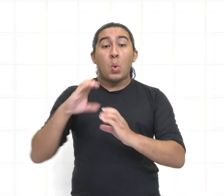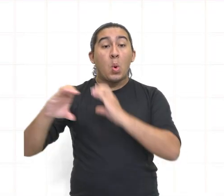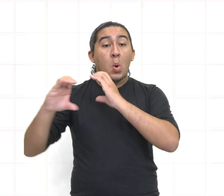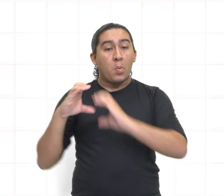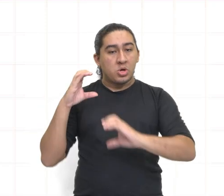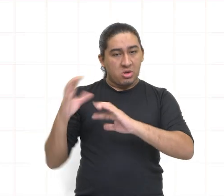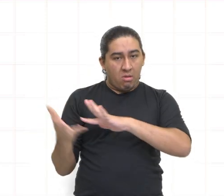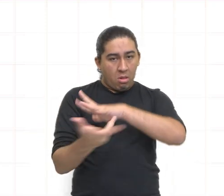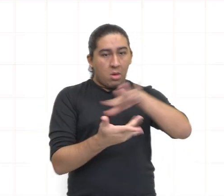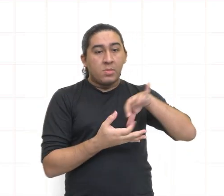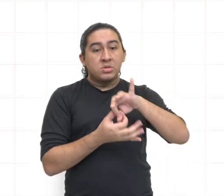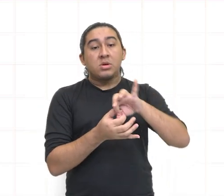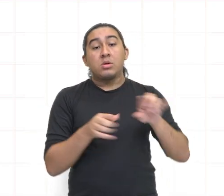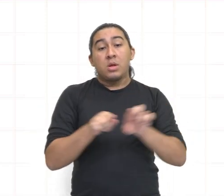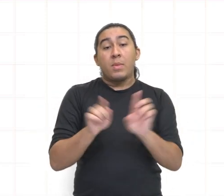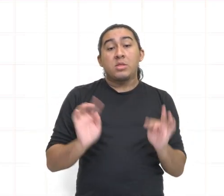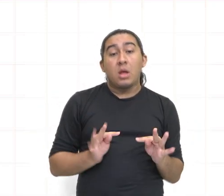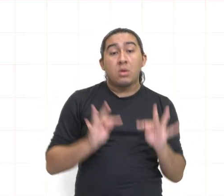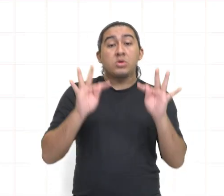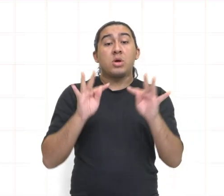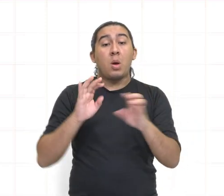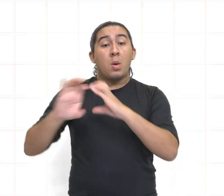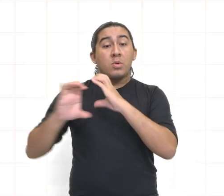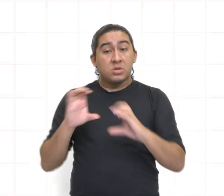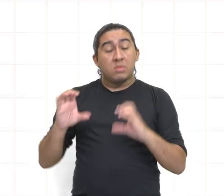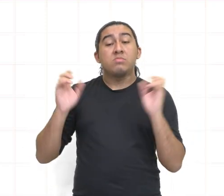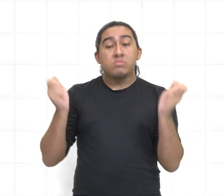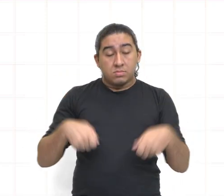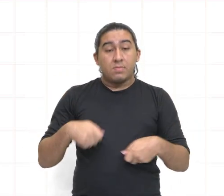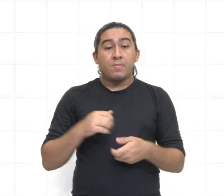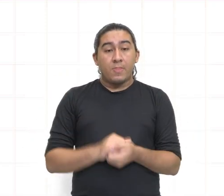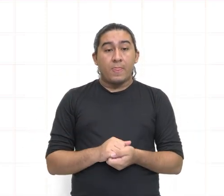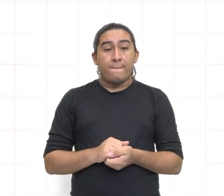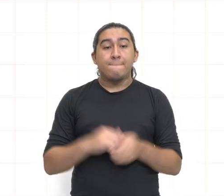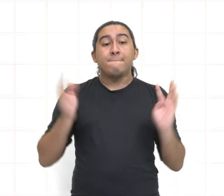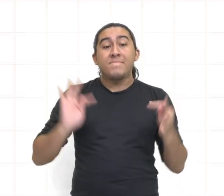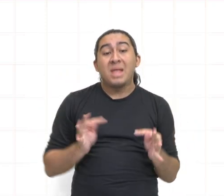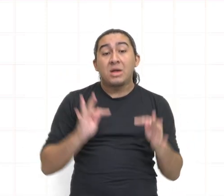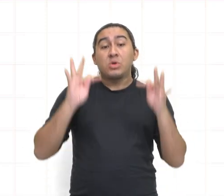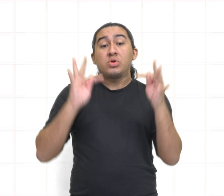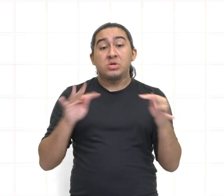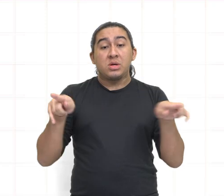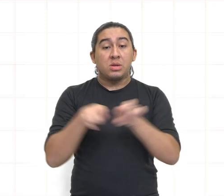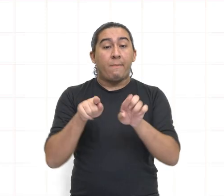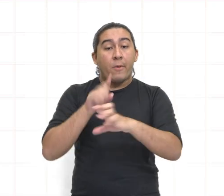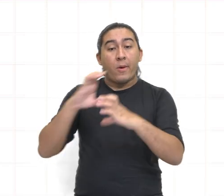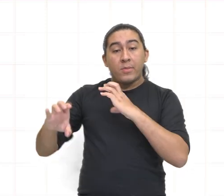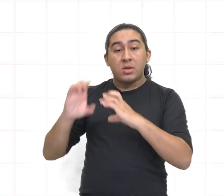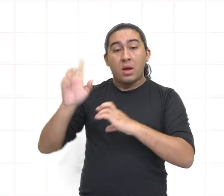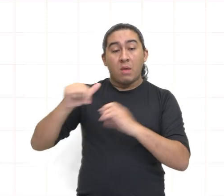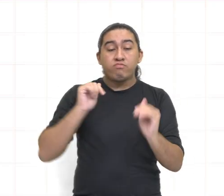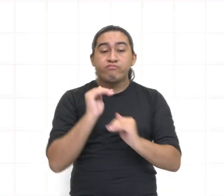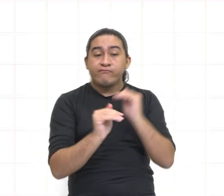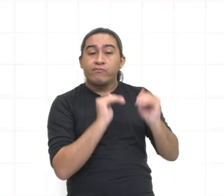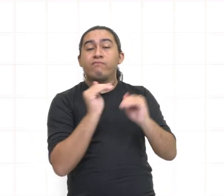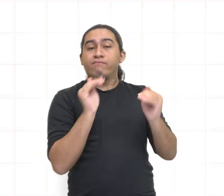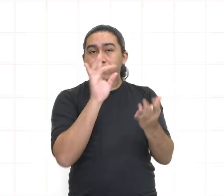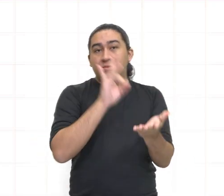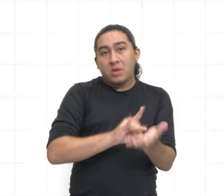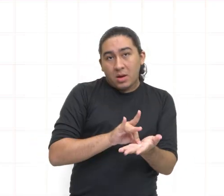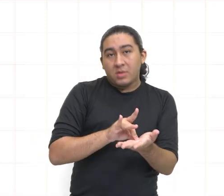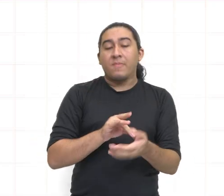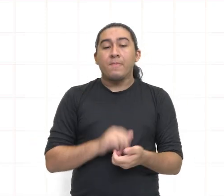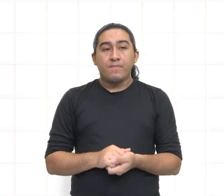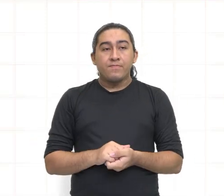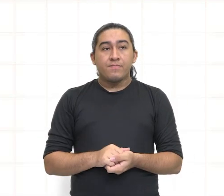na globalização, tecnologia de comunicação. As tecnologias de comunicação, elas evoluíram